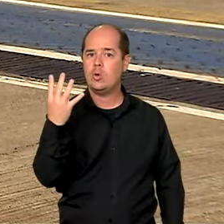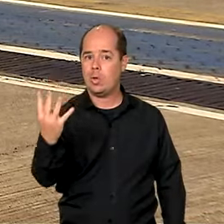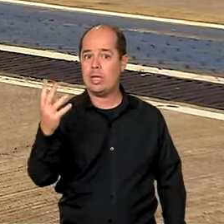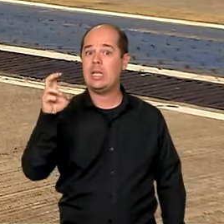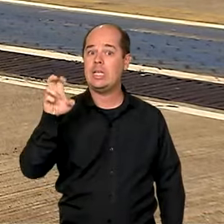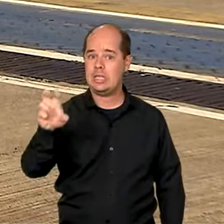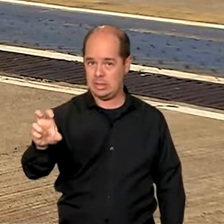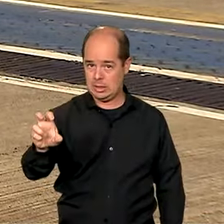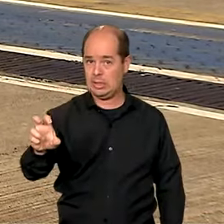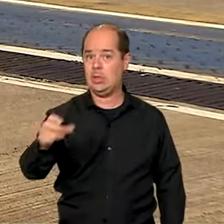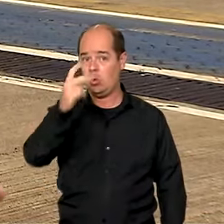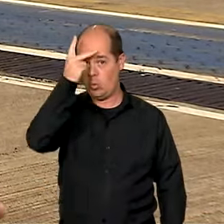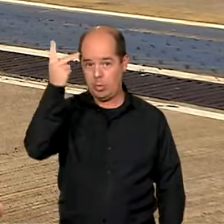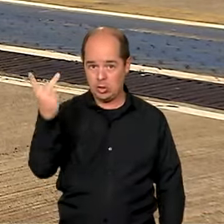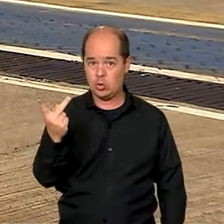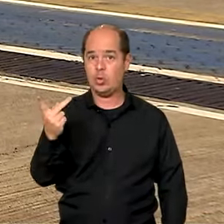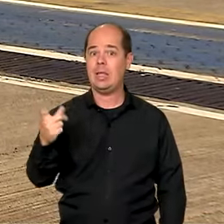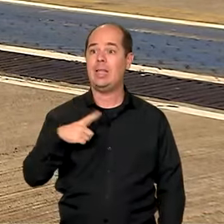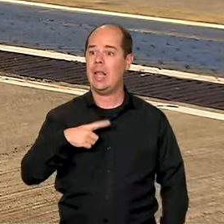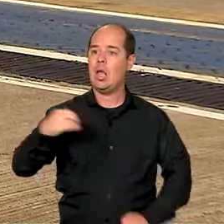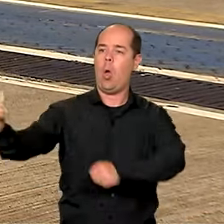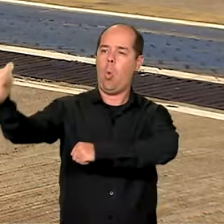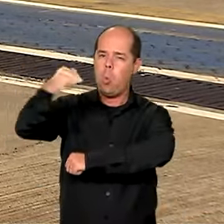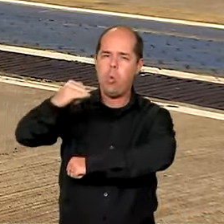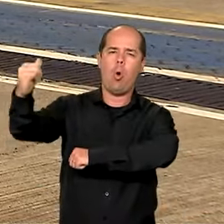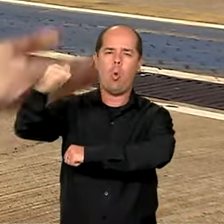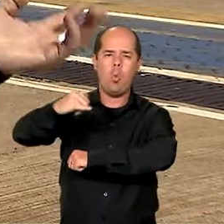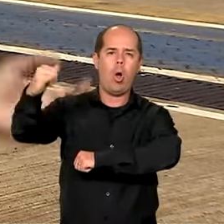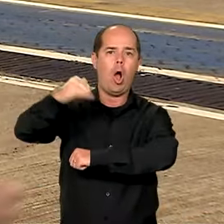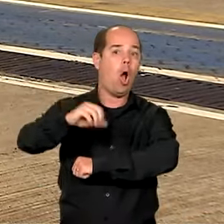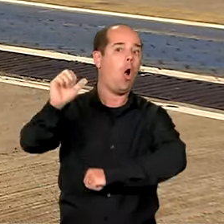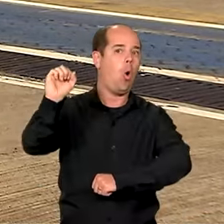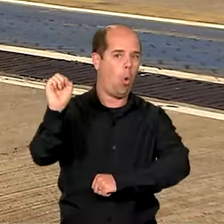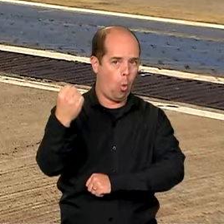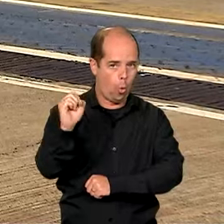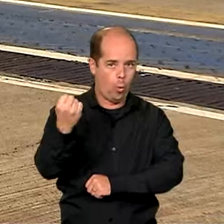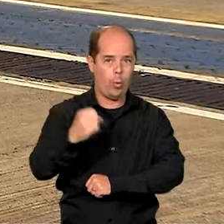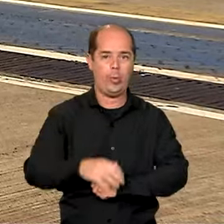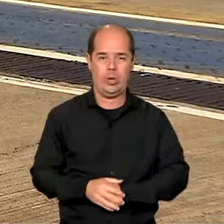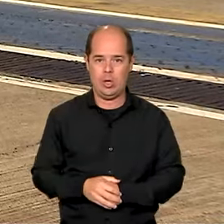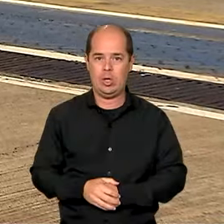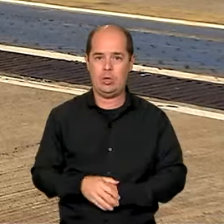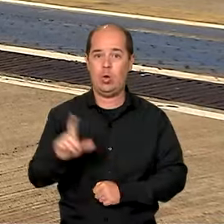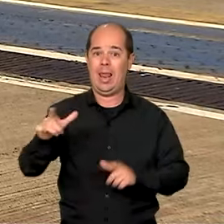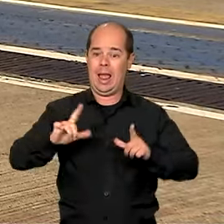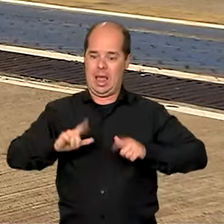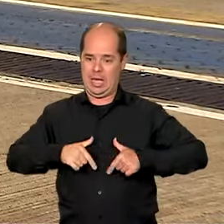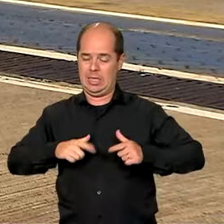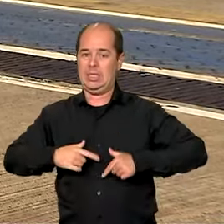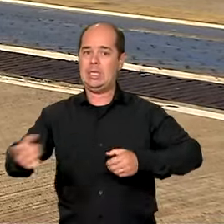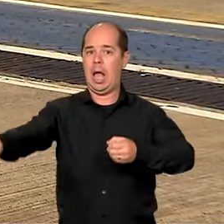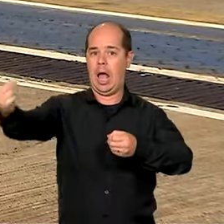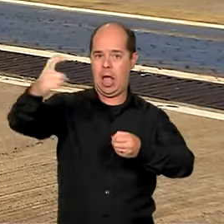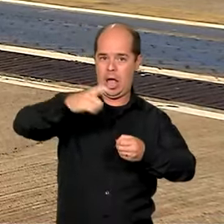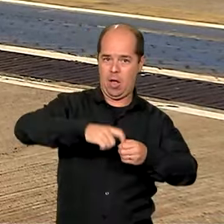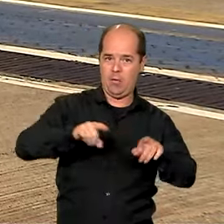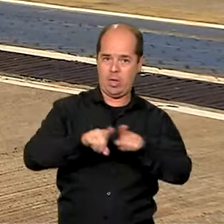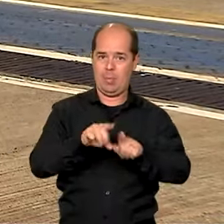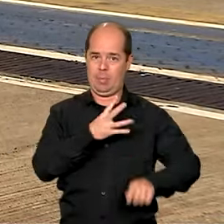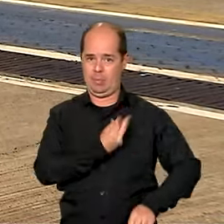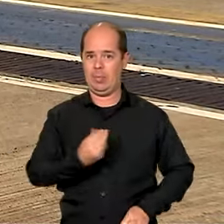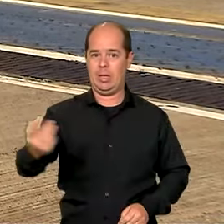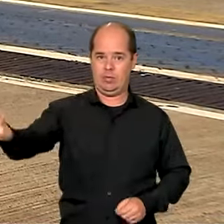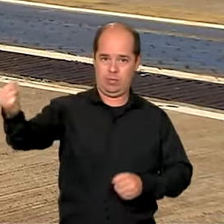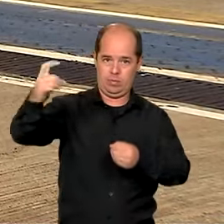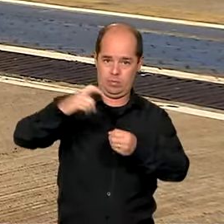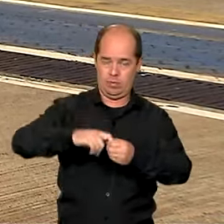1.445 passageiros em 8 voos vindos de Israel e esse da Jordânia. São 1.440